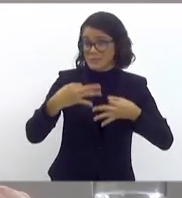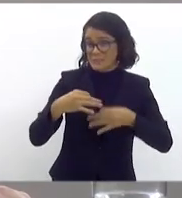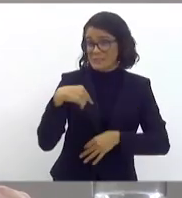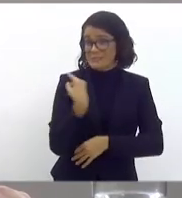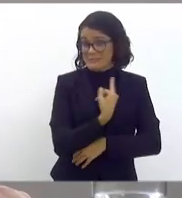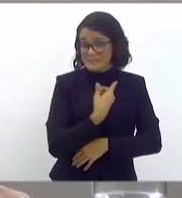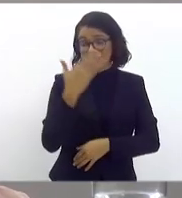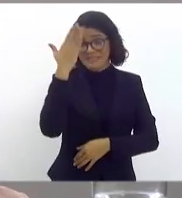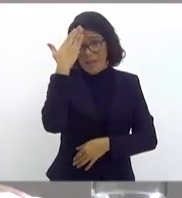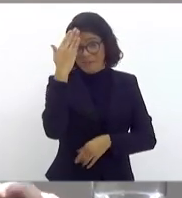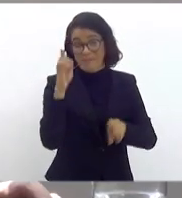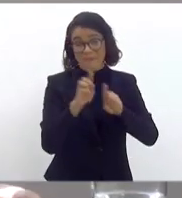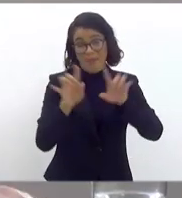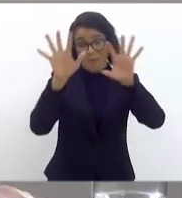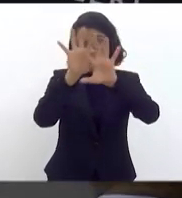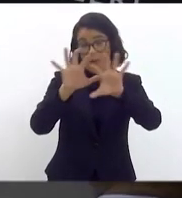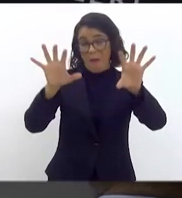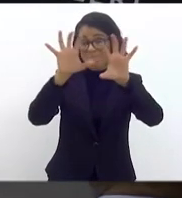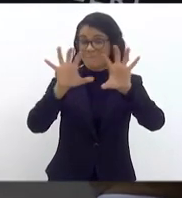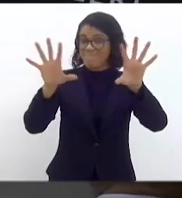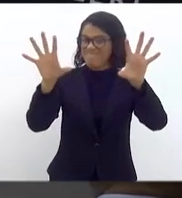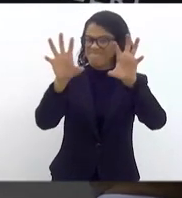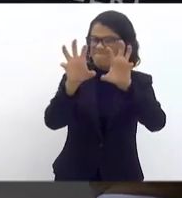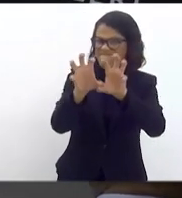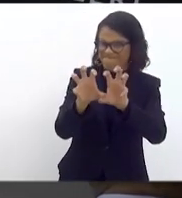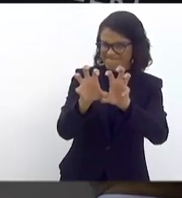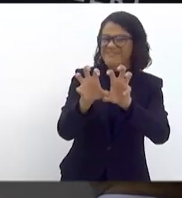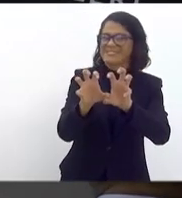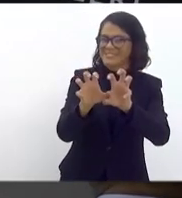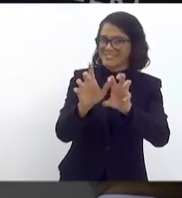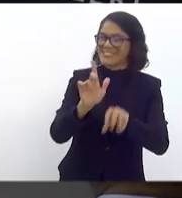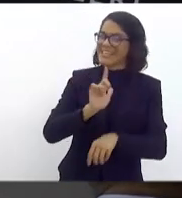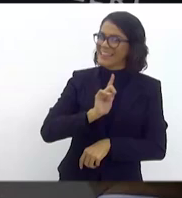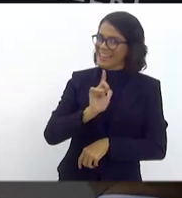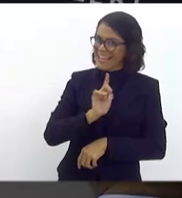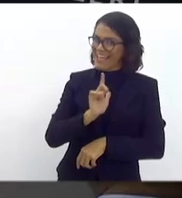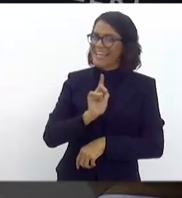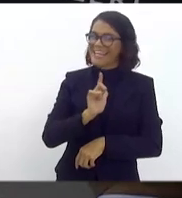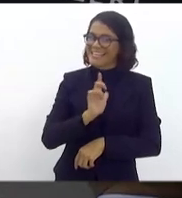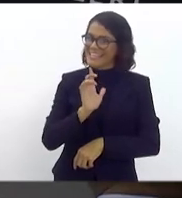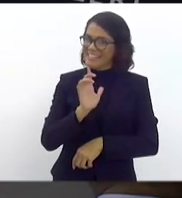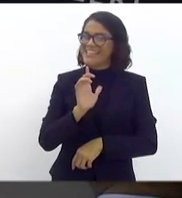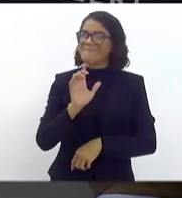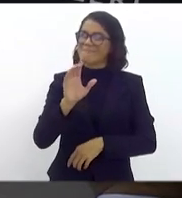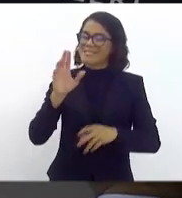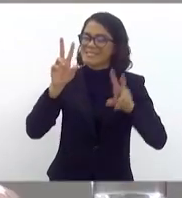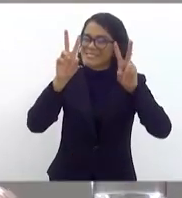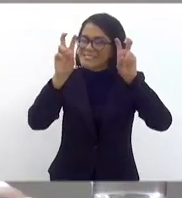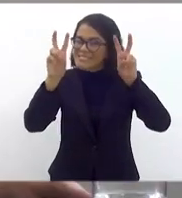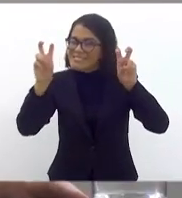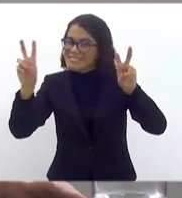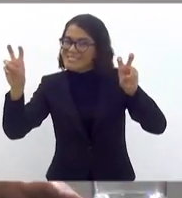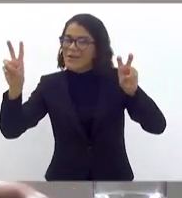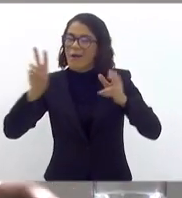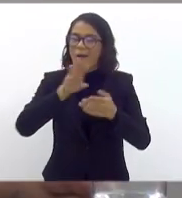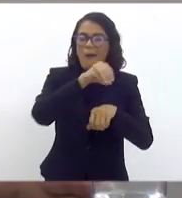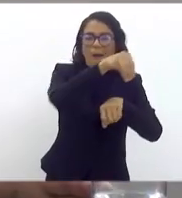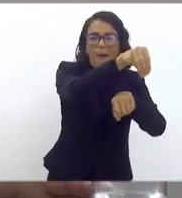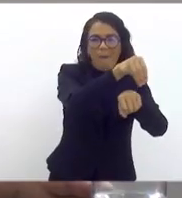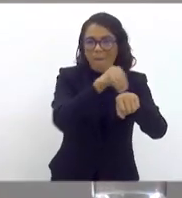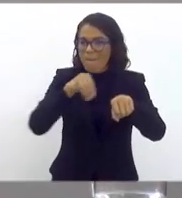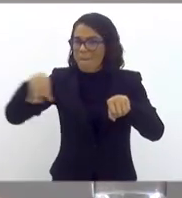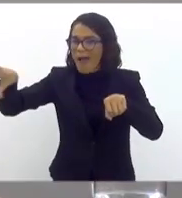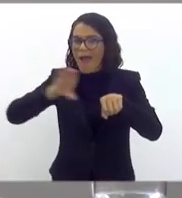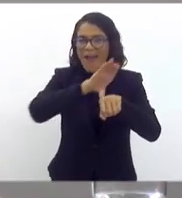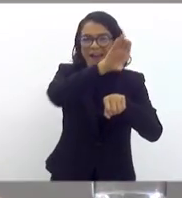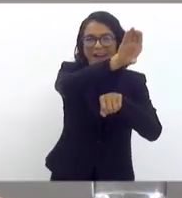sabe a nuvem nebulosa que recai sobre... as questões de distribuição, que envolvem não somente o